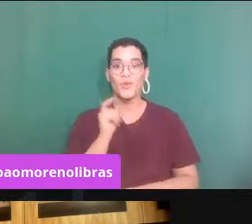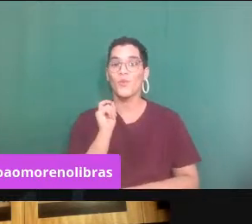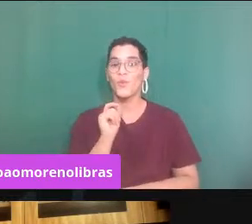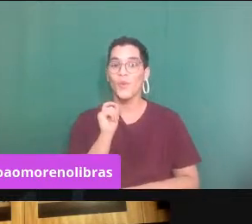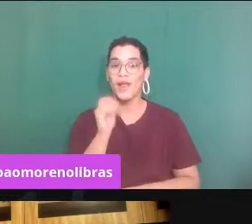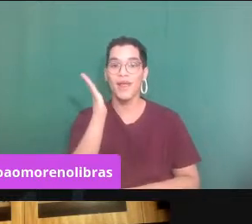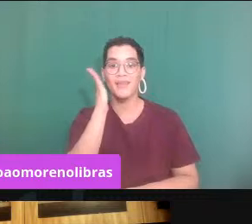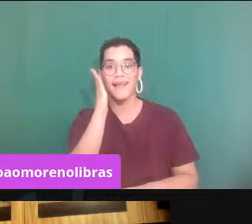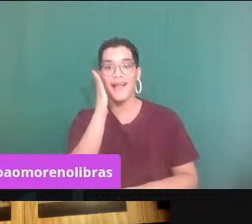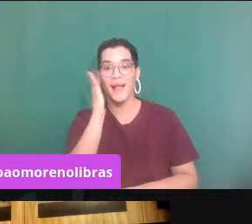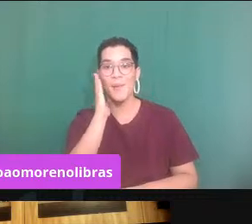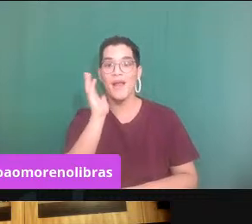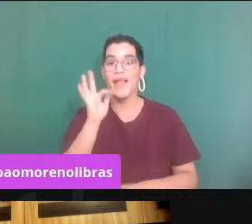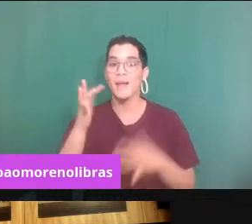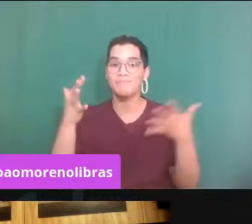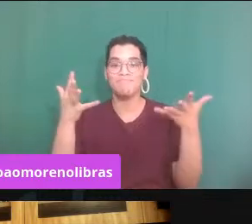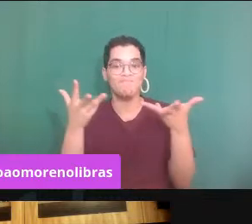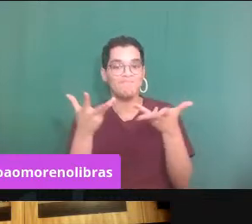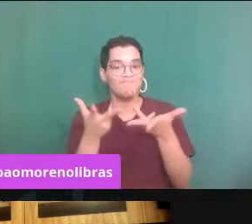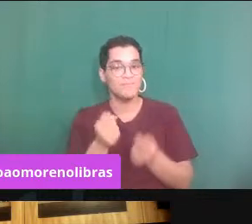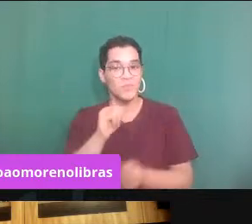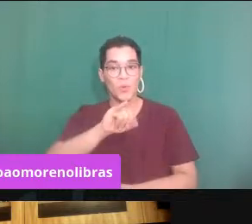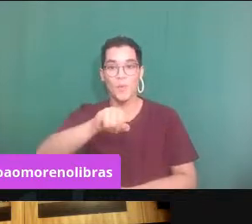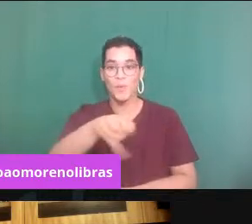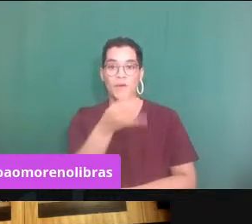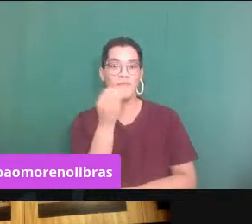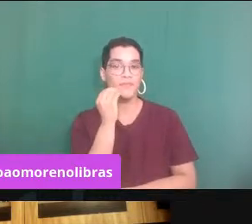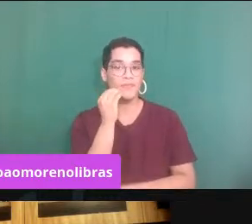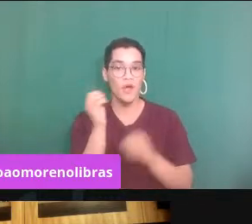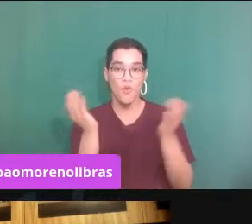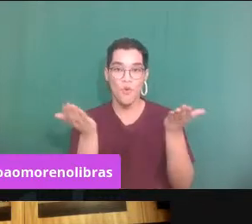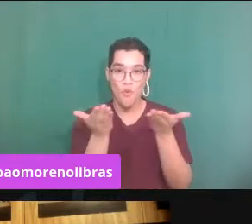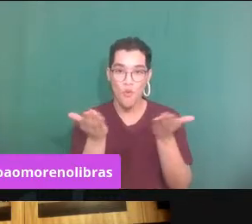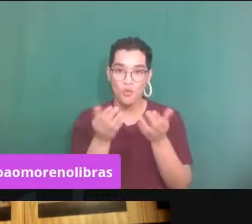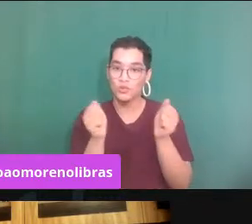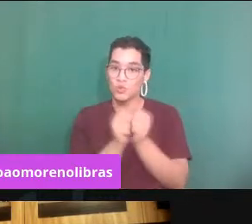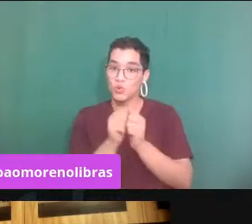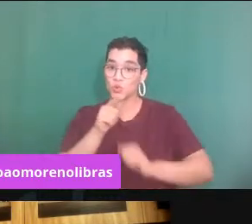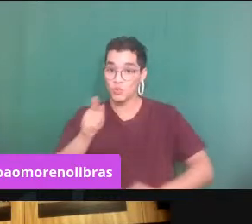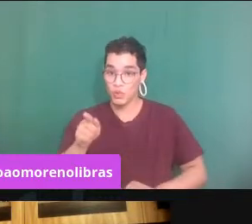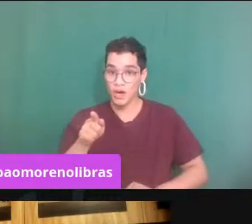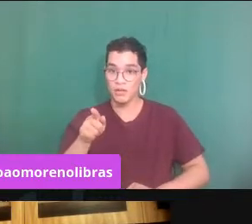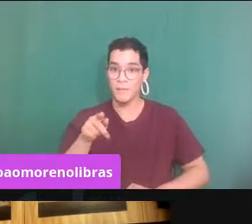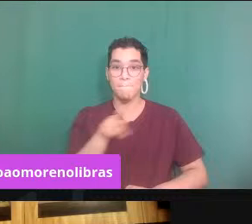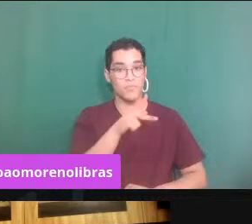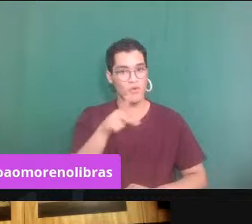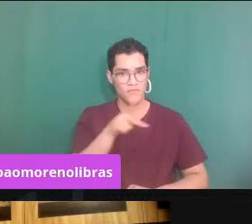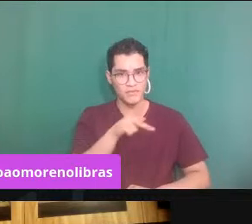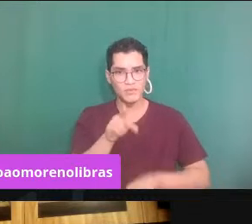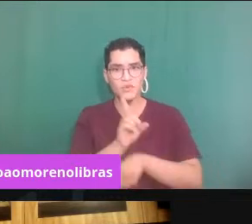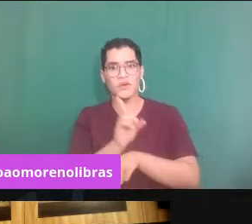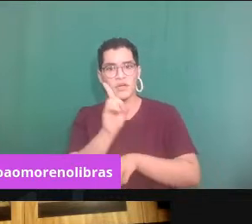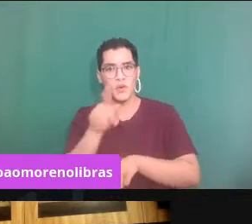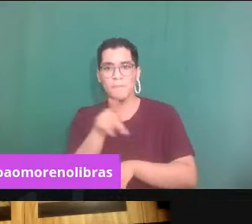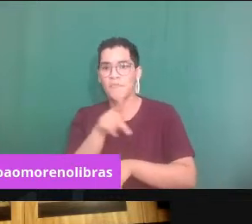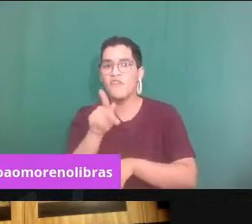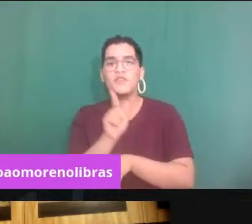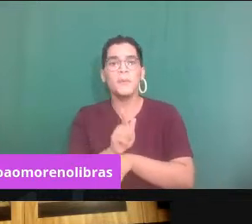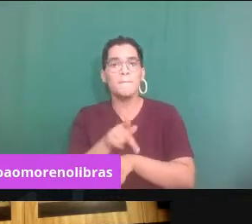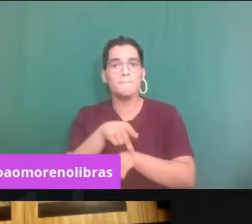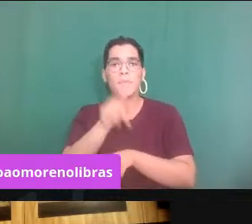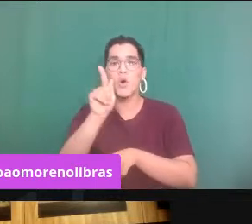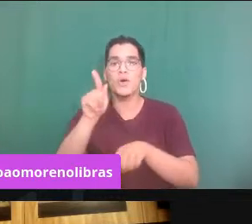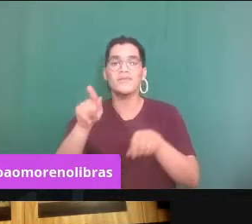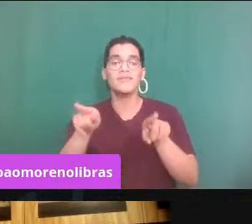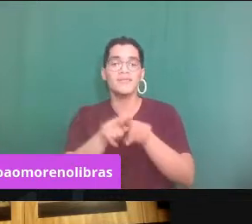tanto alunos de graduação, professores da pós-graduação, professores da graduação e professores da